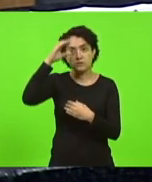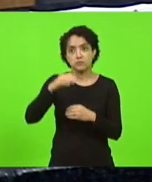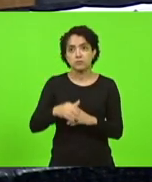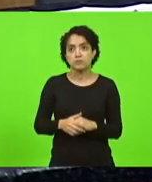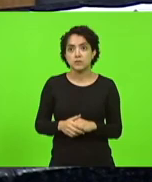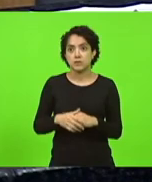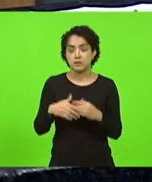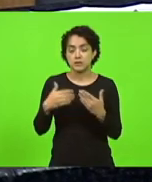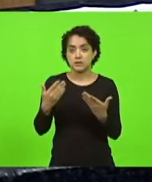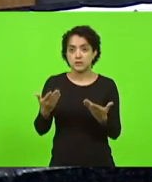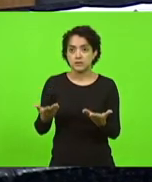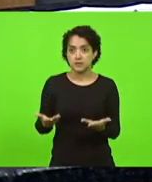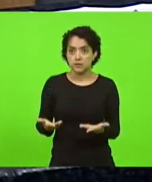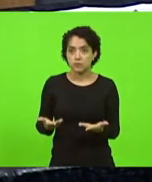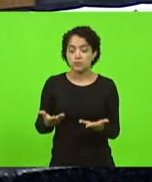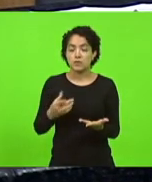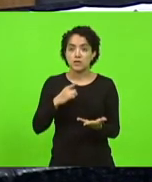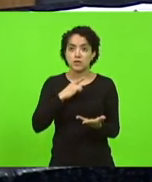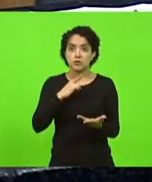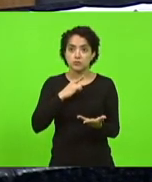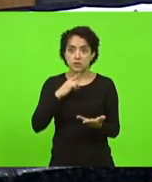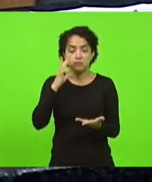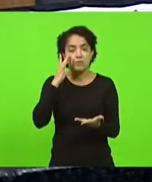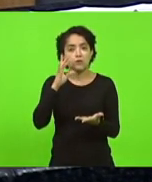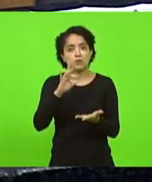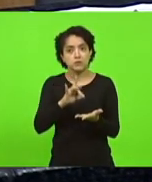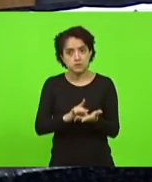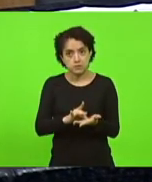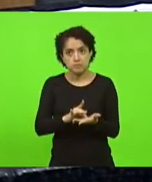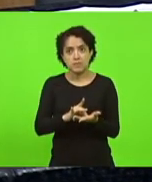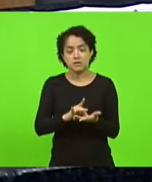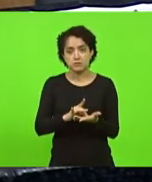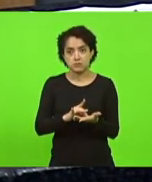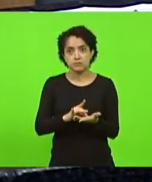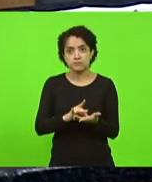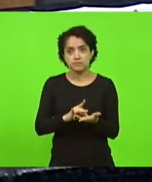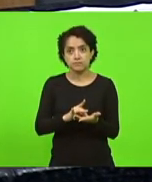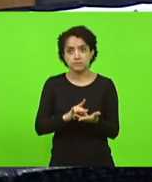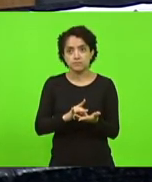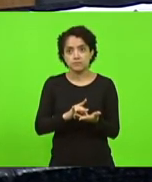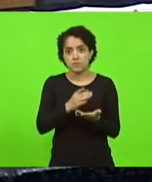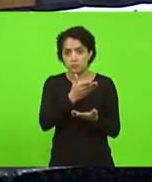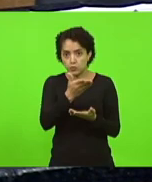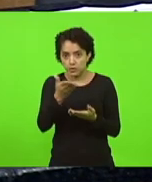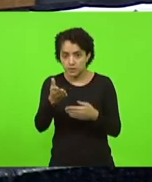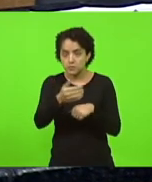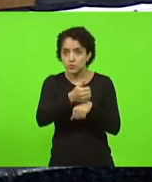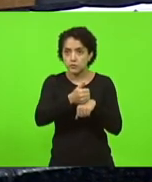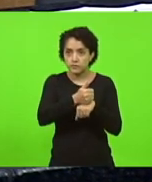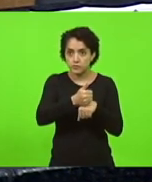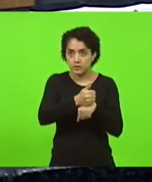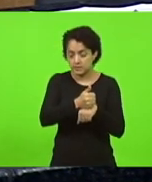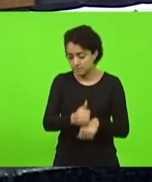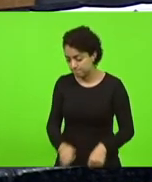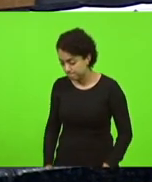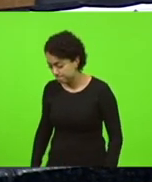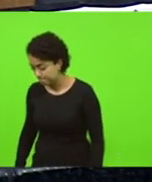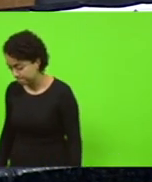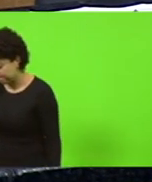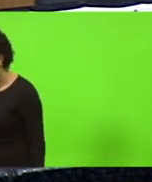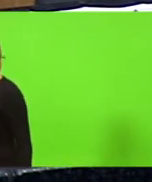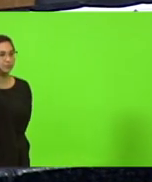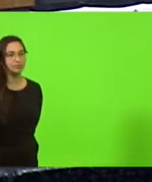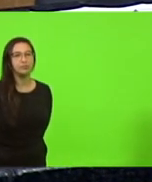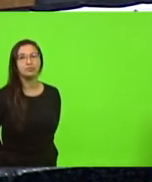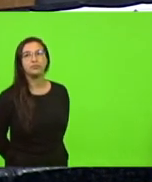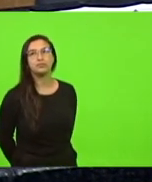logo, eu tenho um reconhecimento enorme por esses profissionais. Mas vale lembrar